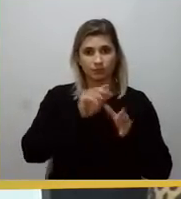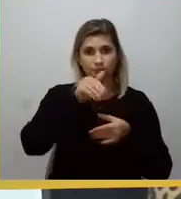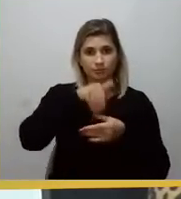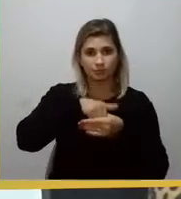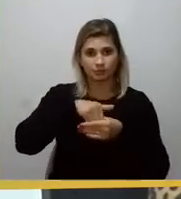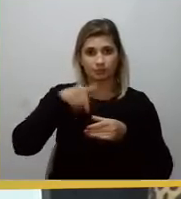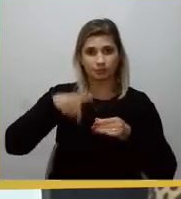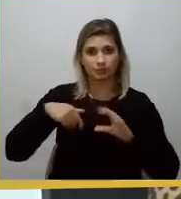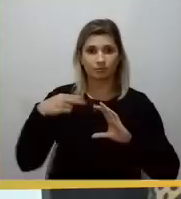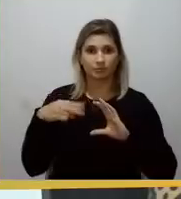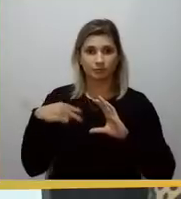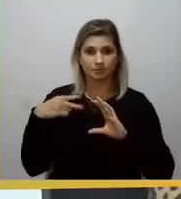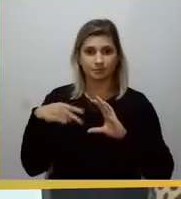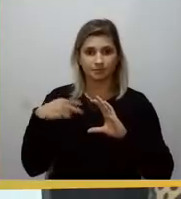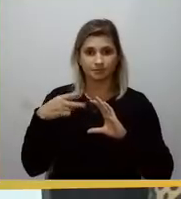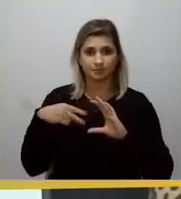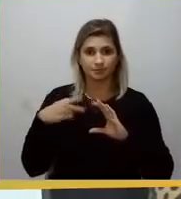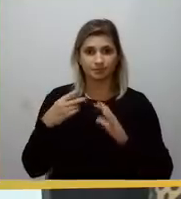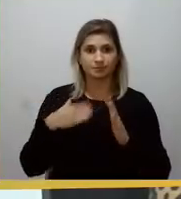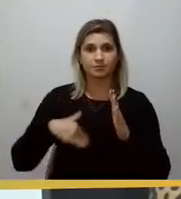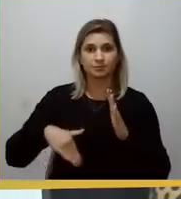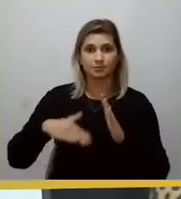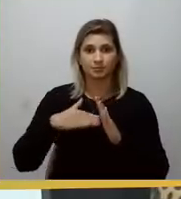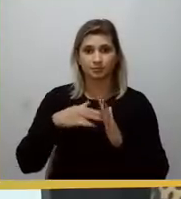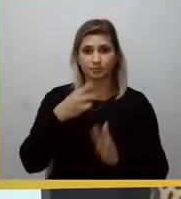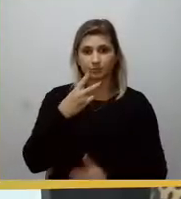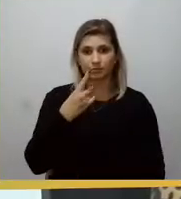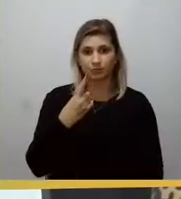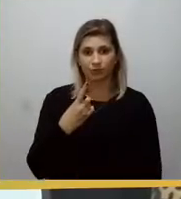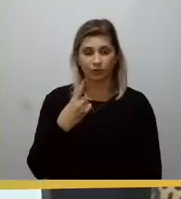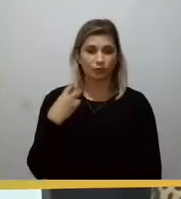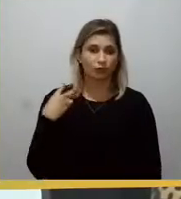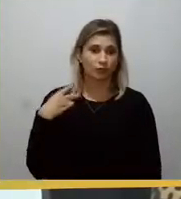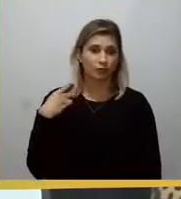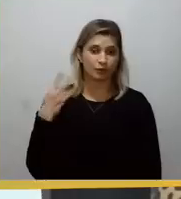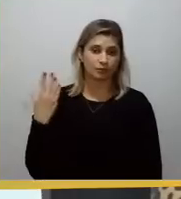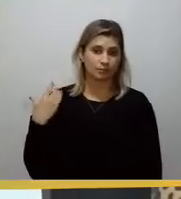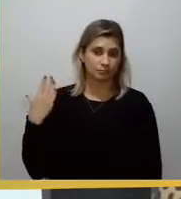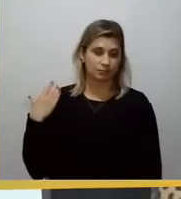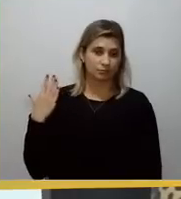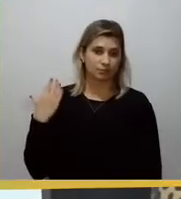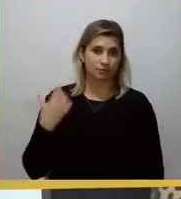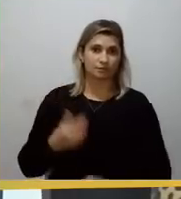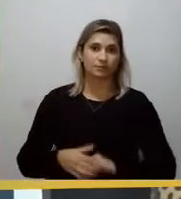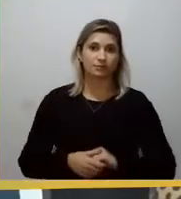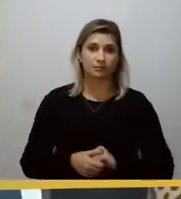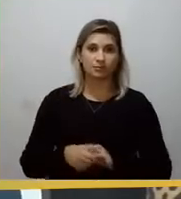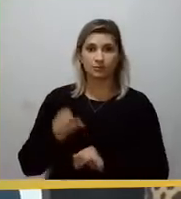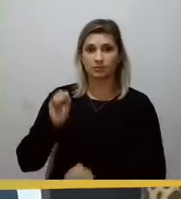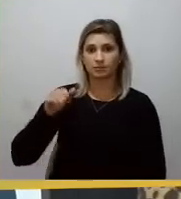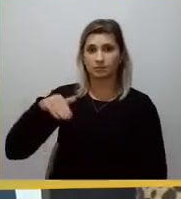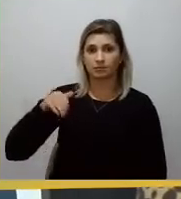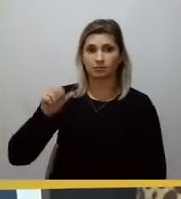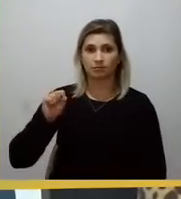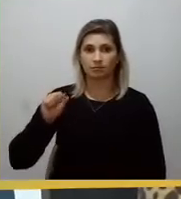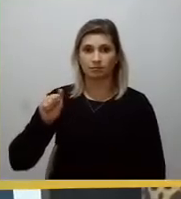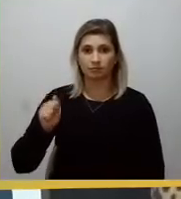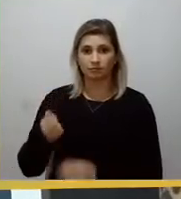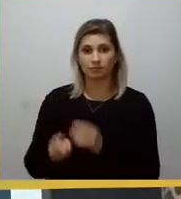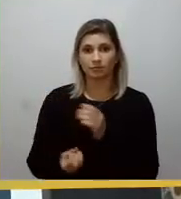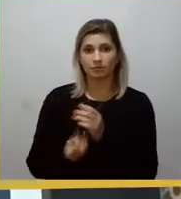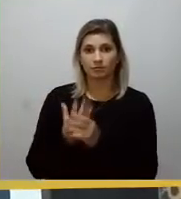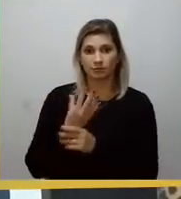de Vereadores pelos 21 vereadores da época. A Cemasa foi criada durante a